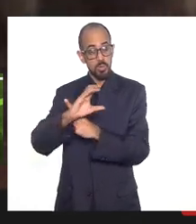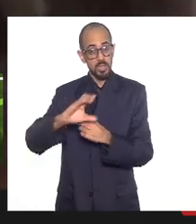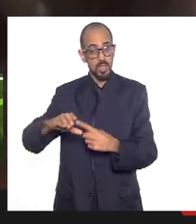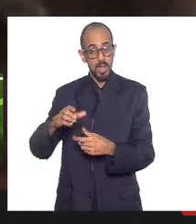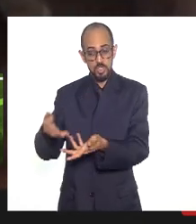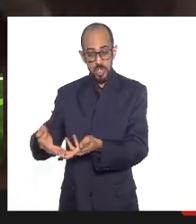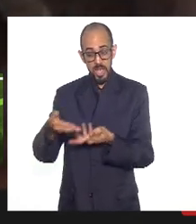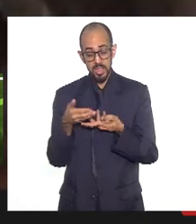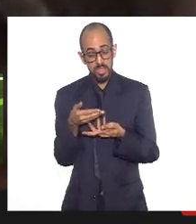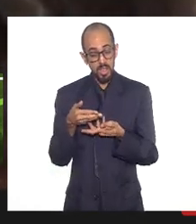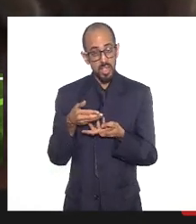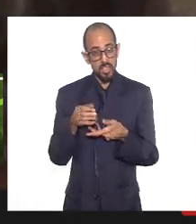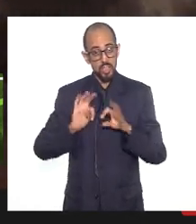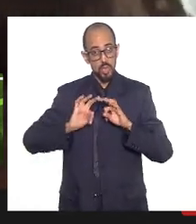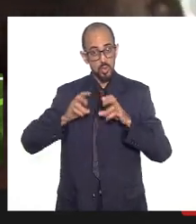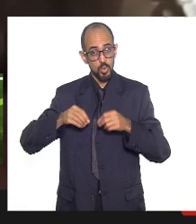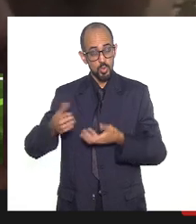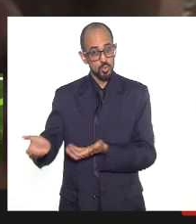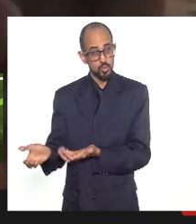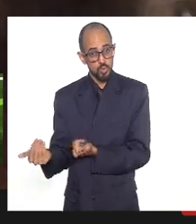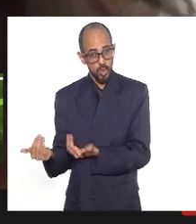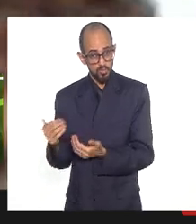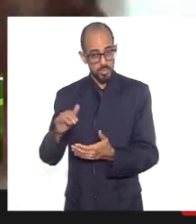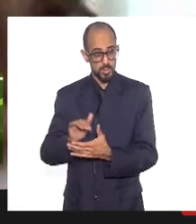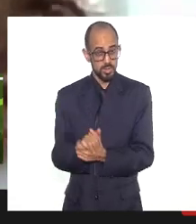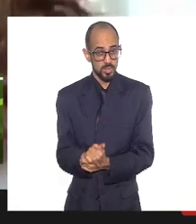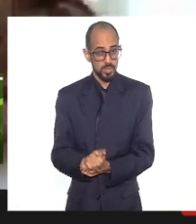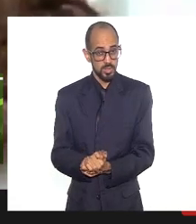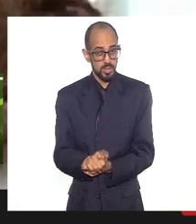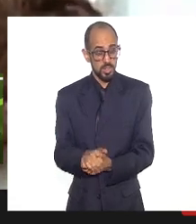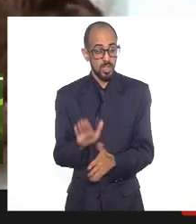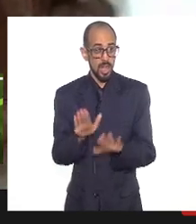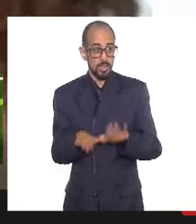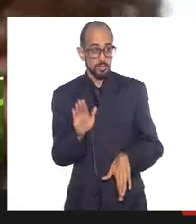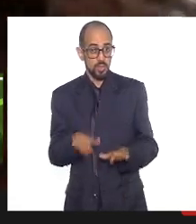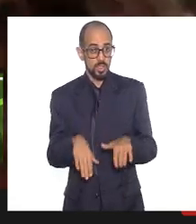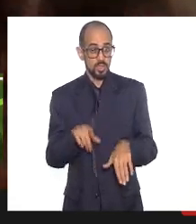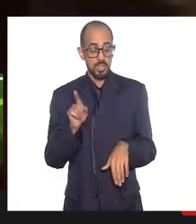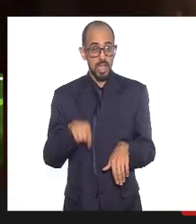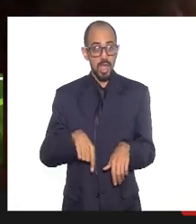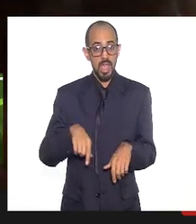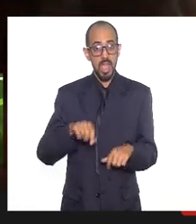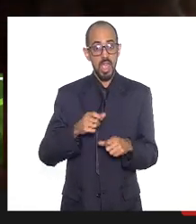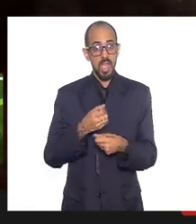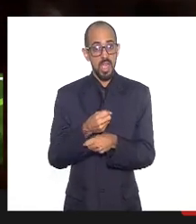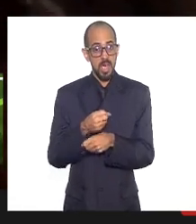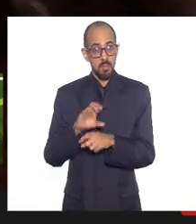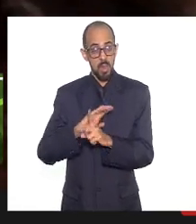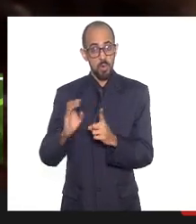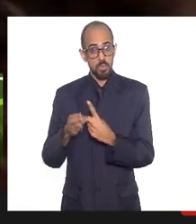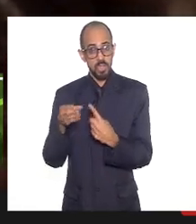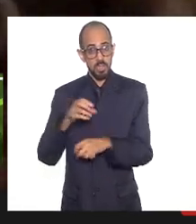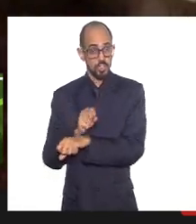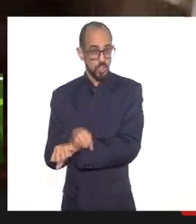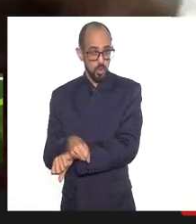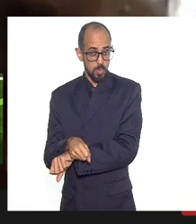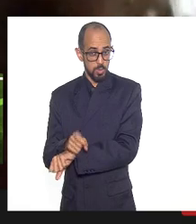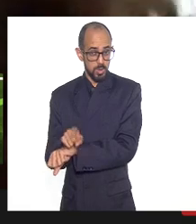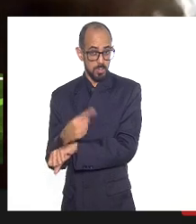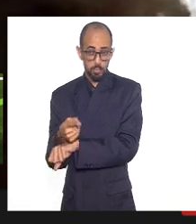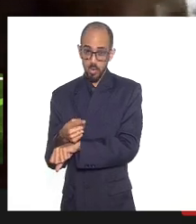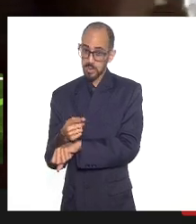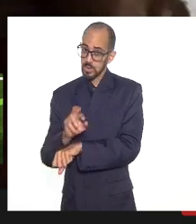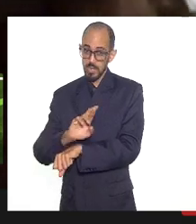a comunidade e que ora é considerada quilombola, ora não é. Esses